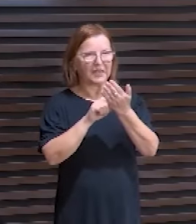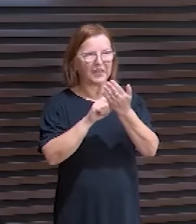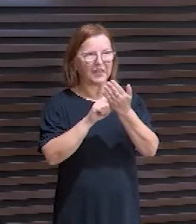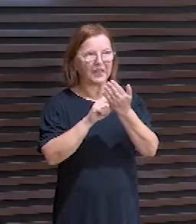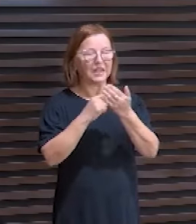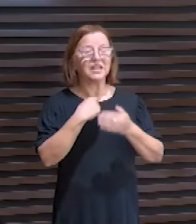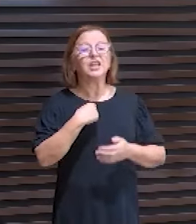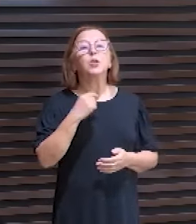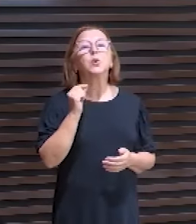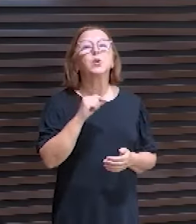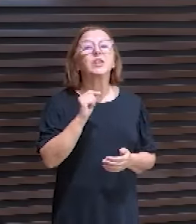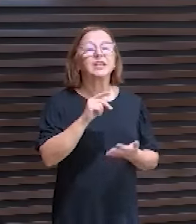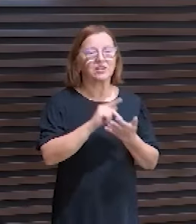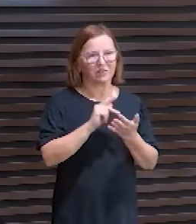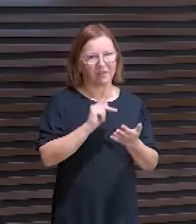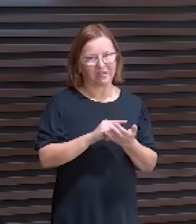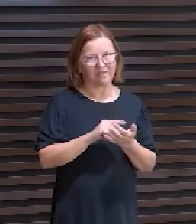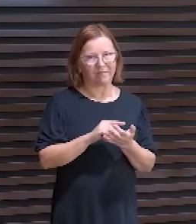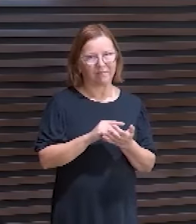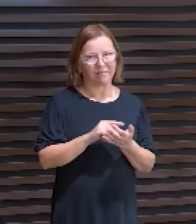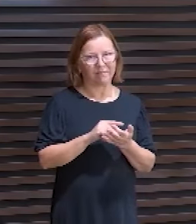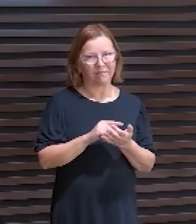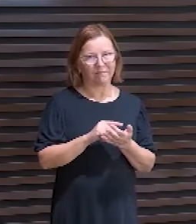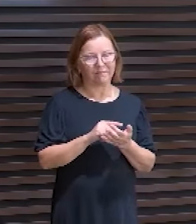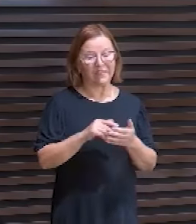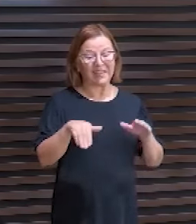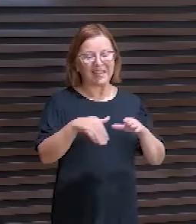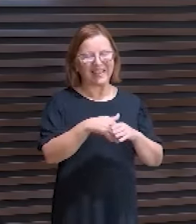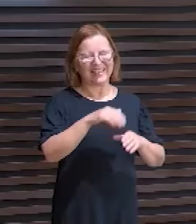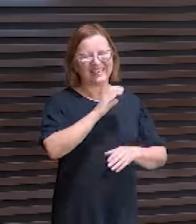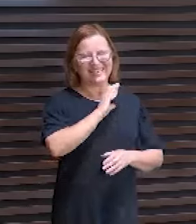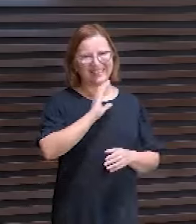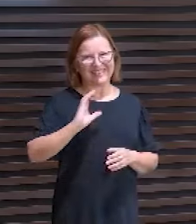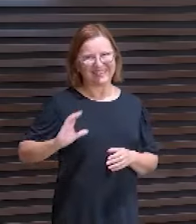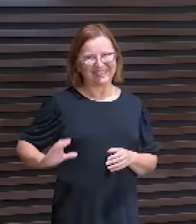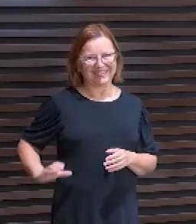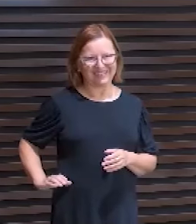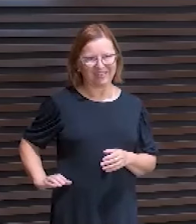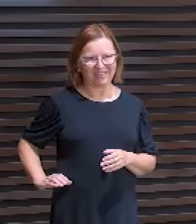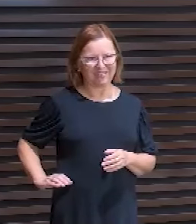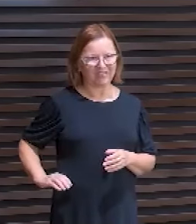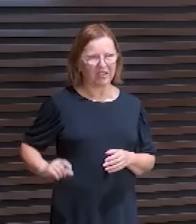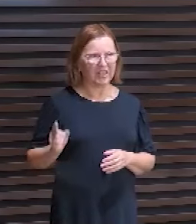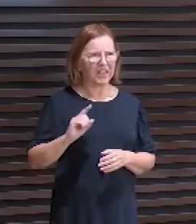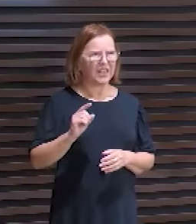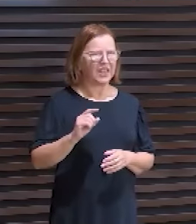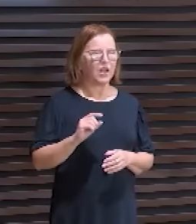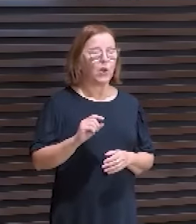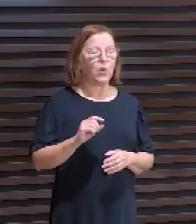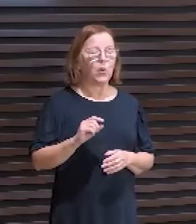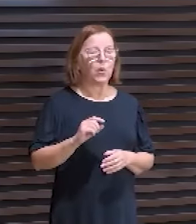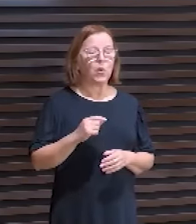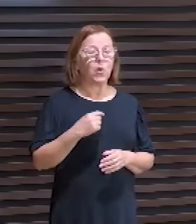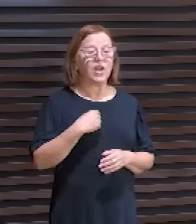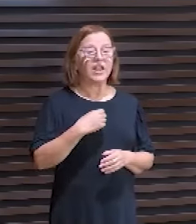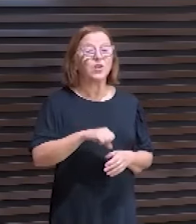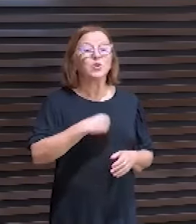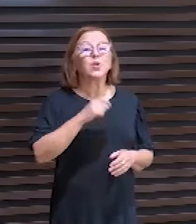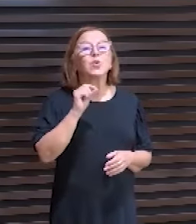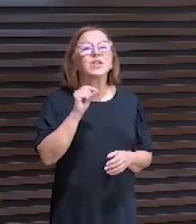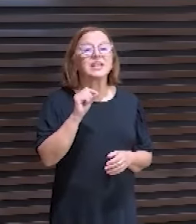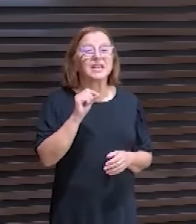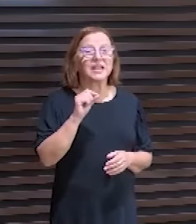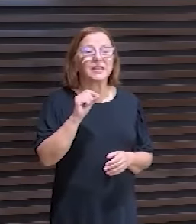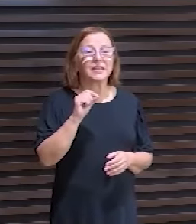sou verdadeiramente em Cristo não é quem eu sou de acordo com o que o